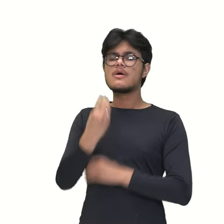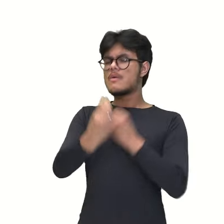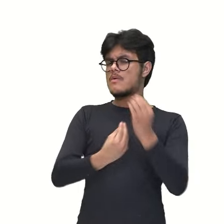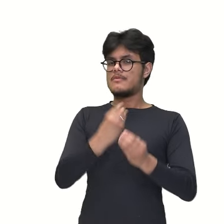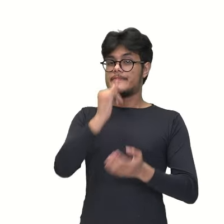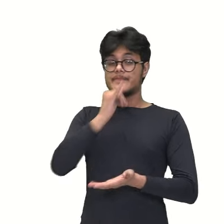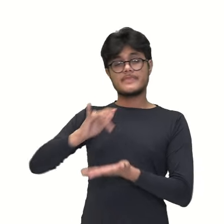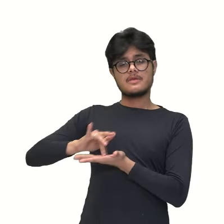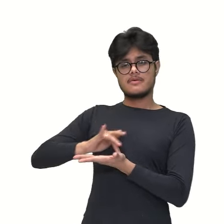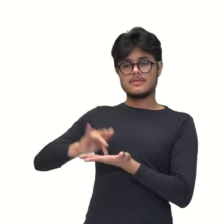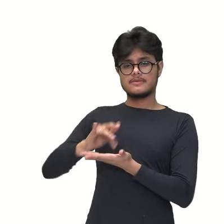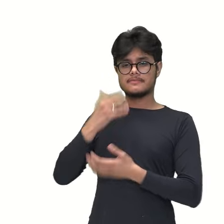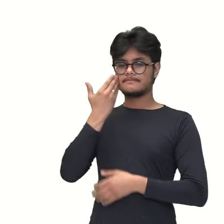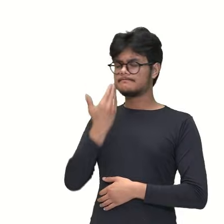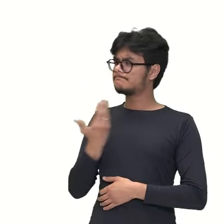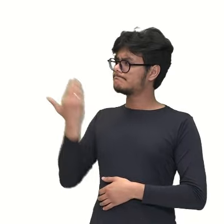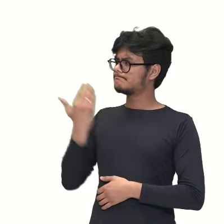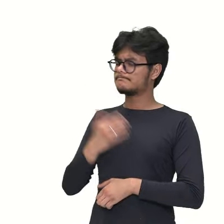aqui novamente.